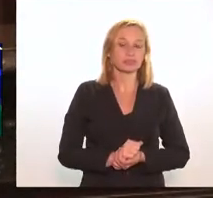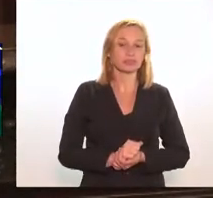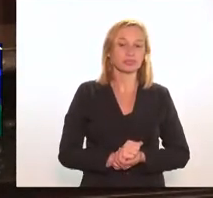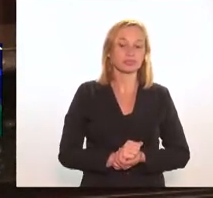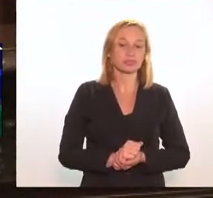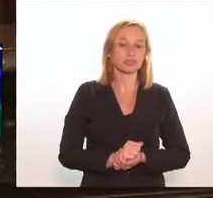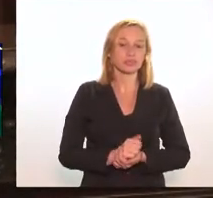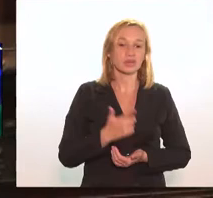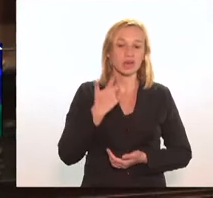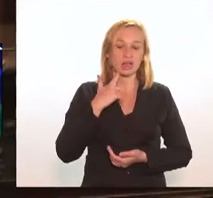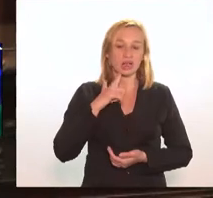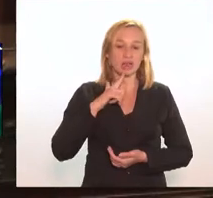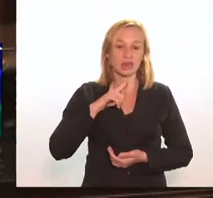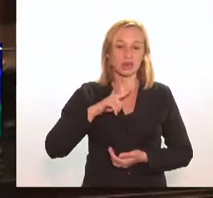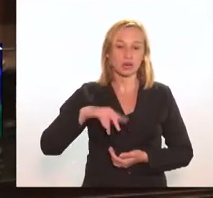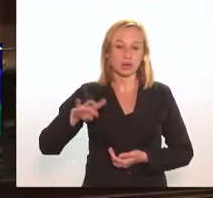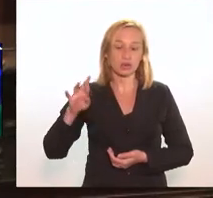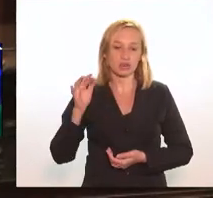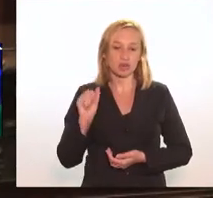linguista e filósofo